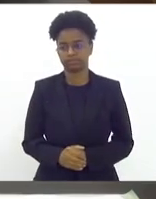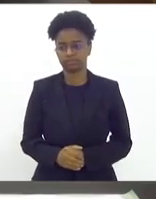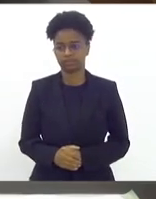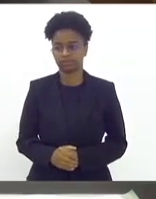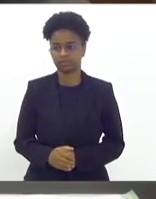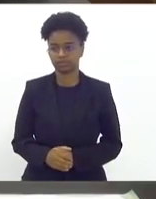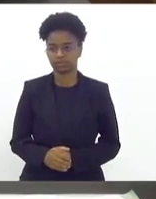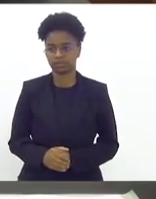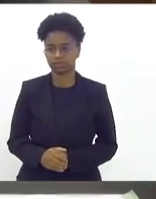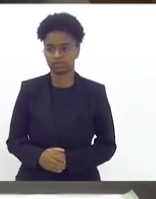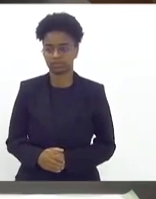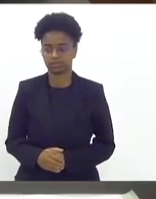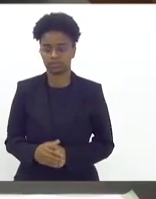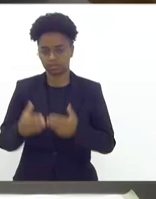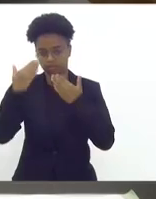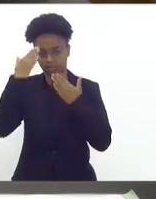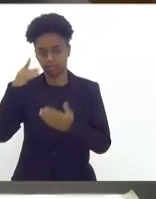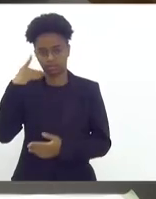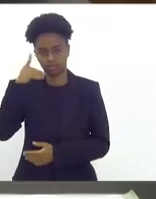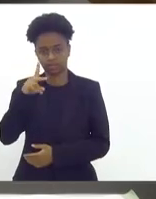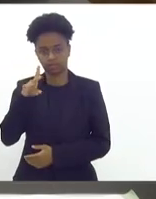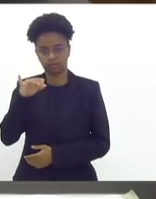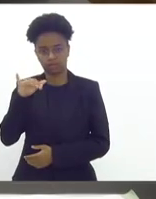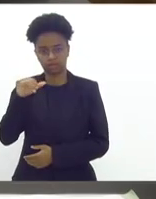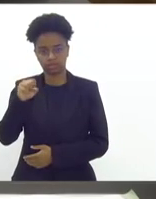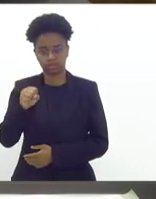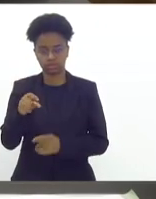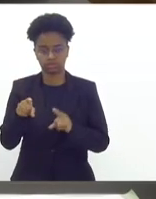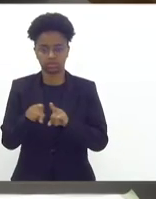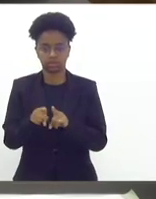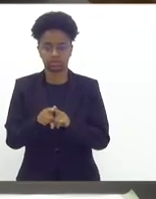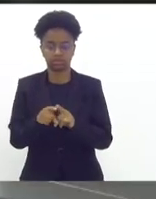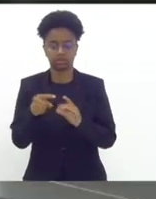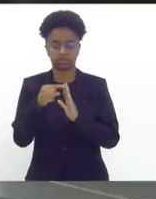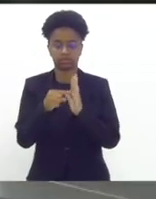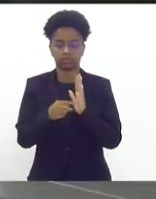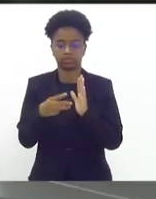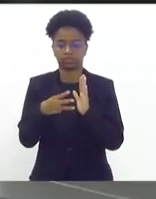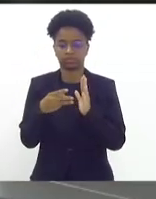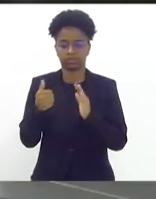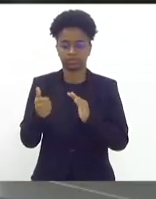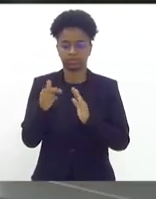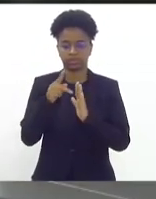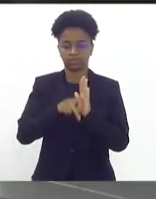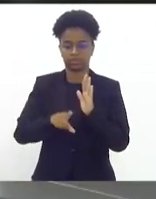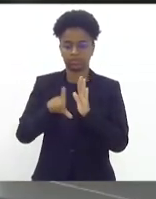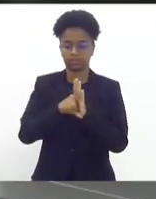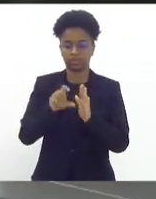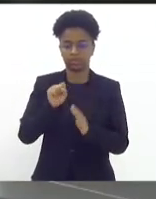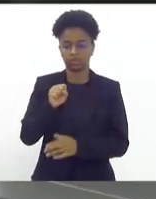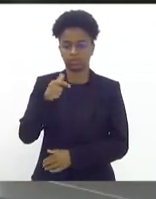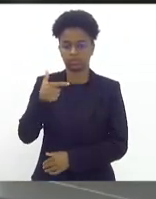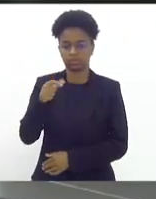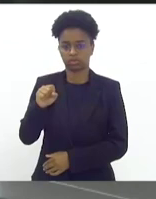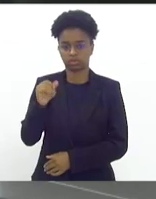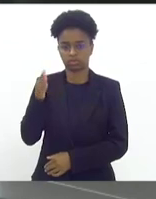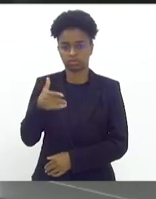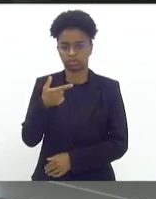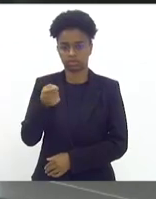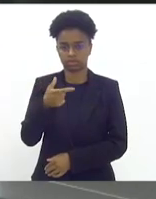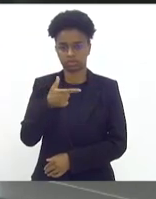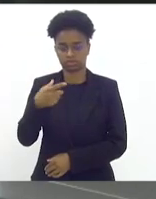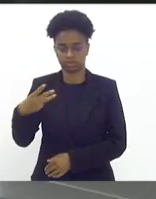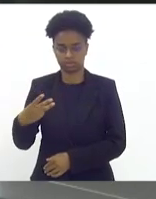colaboração. Obrigado ao deputado Vinícius Cozzolino também. 31 da pauta, o PL 828 de 23, de autoria do deputado Rosenberg